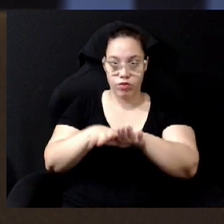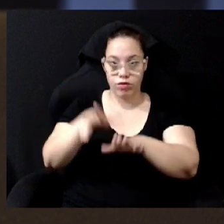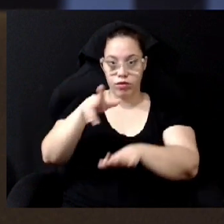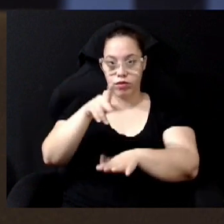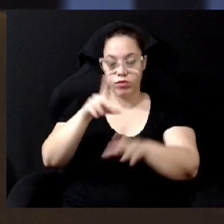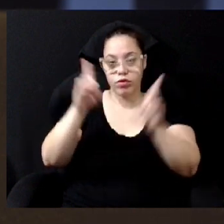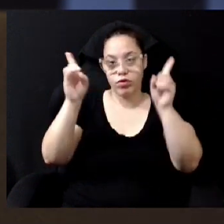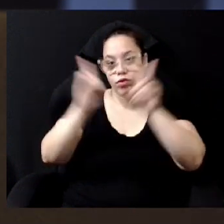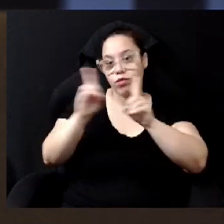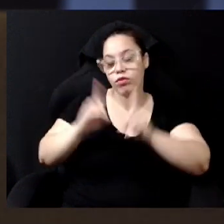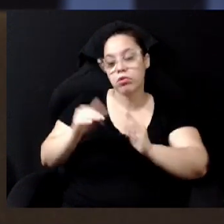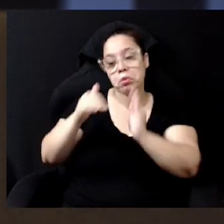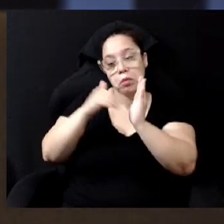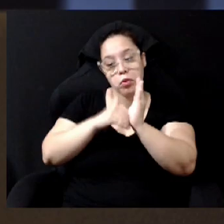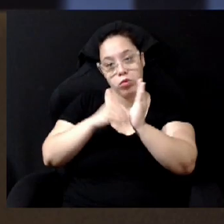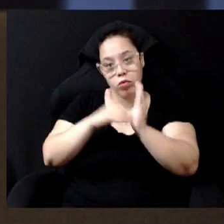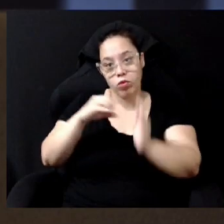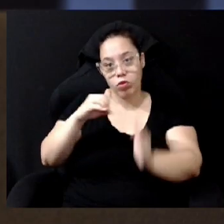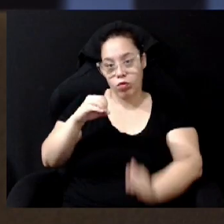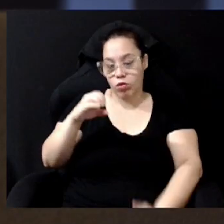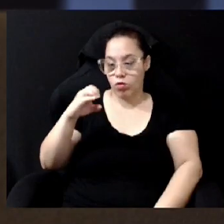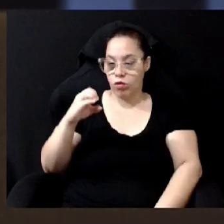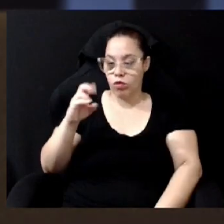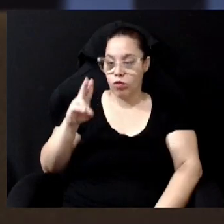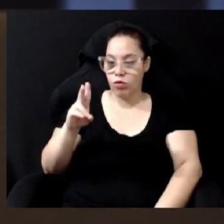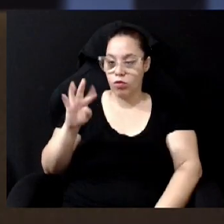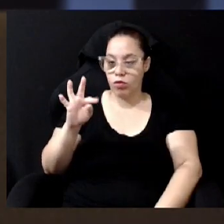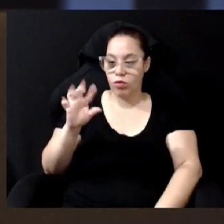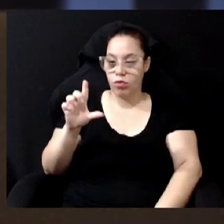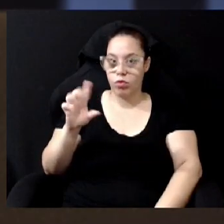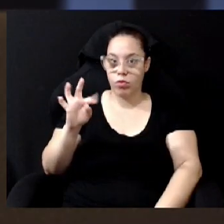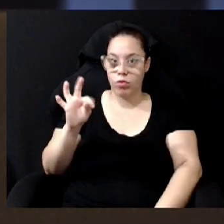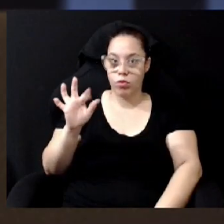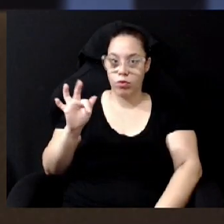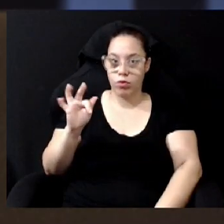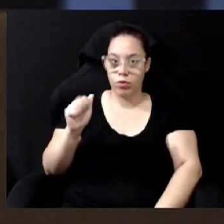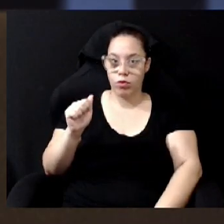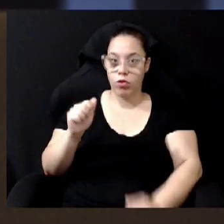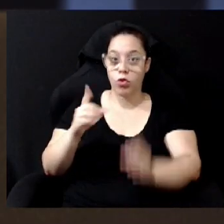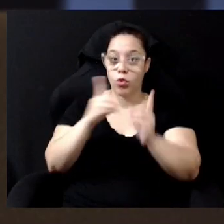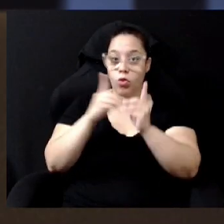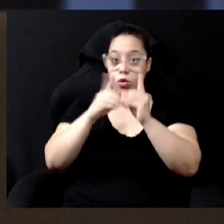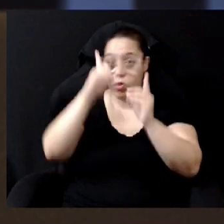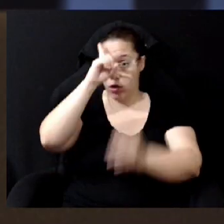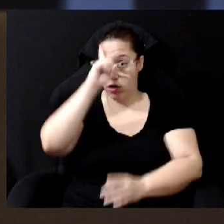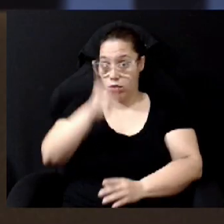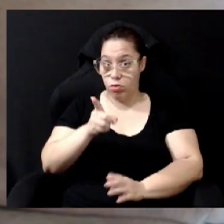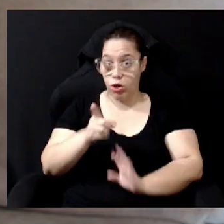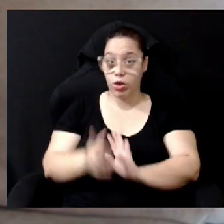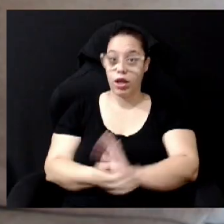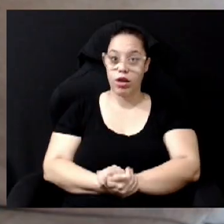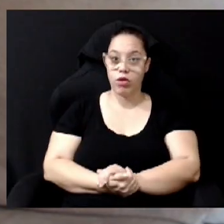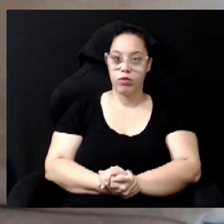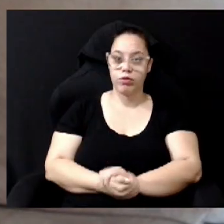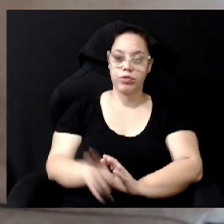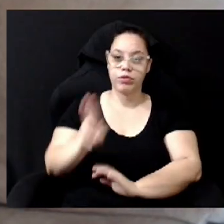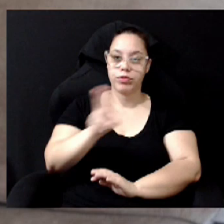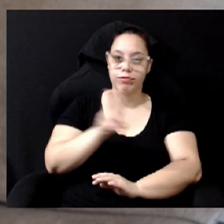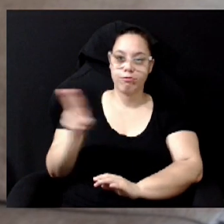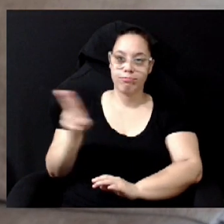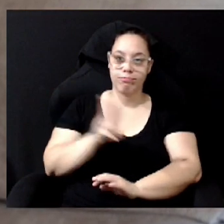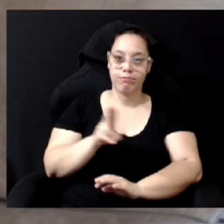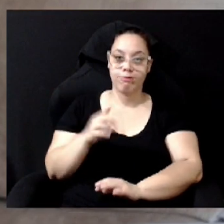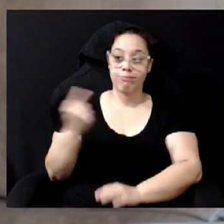chamadas deficiências ocultas ou invisíveis no atendimento prioritário. O nome é dado aos indivíduos